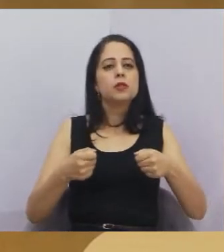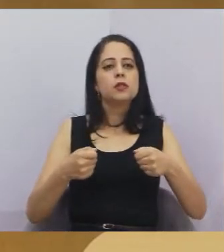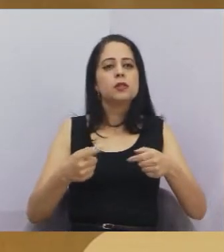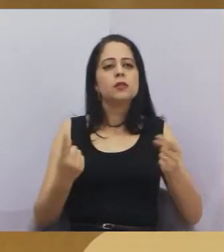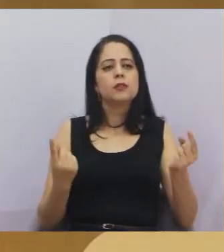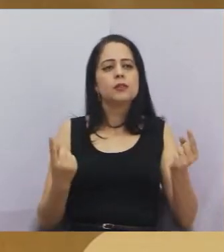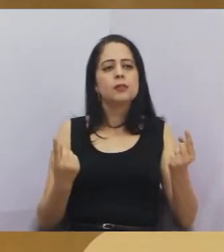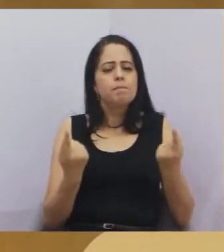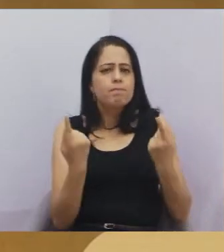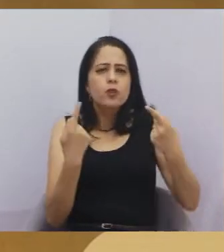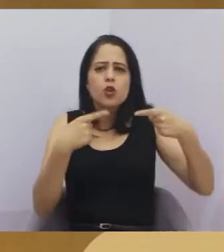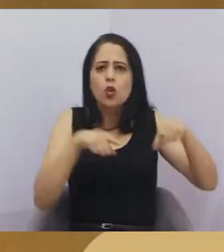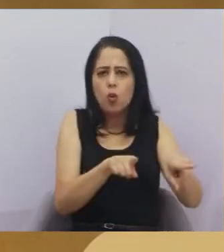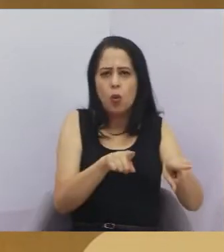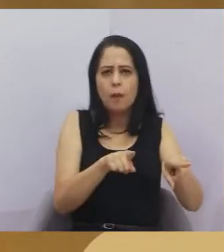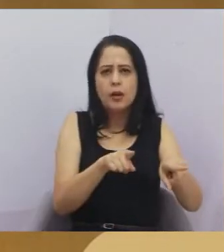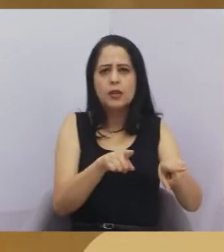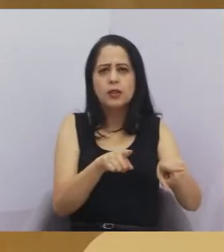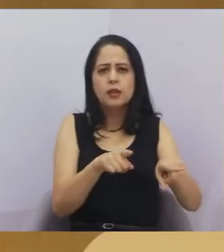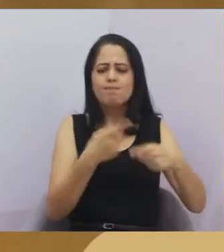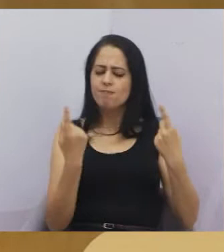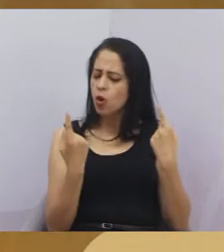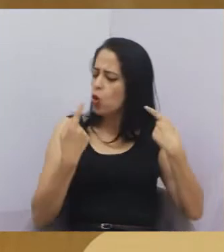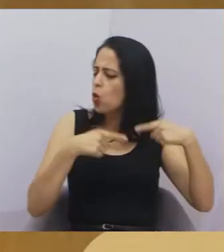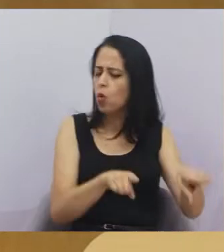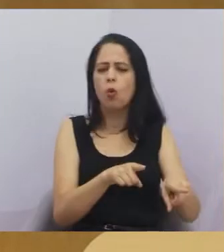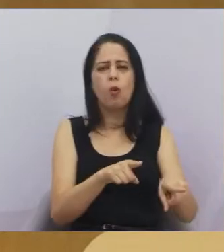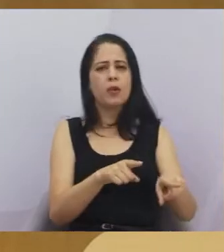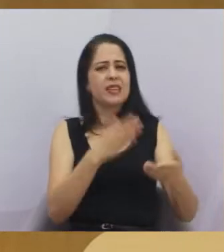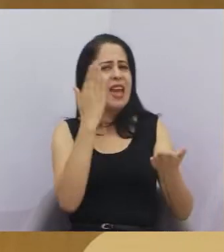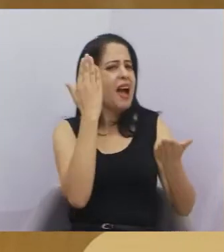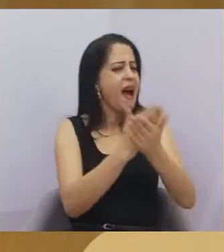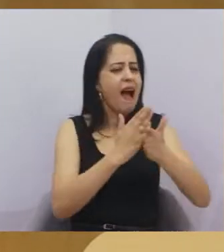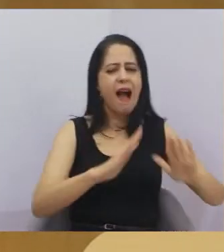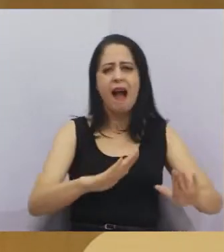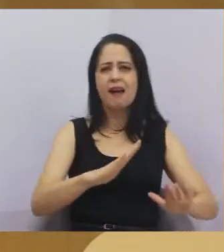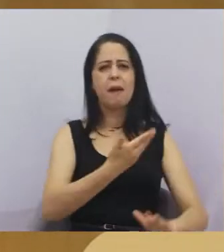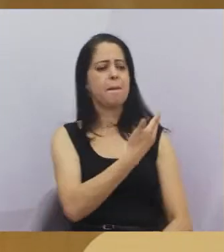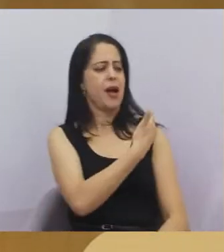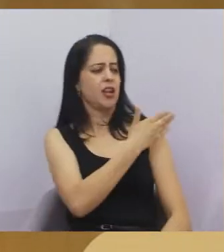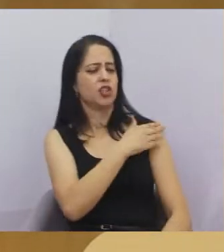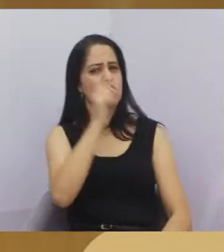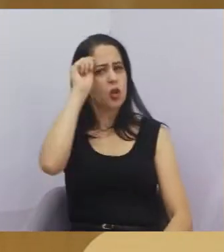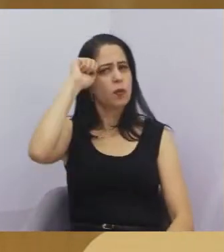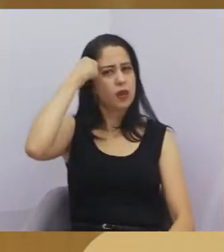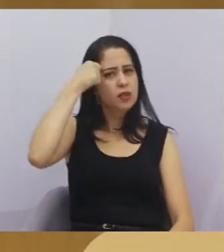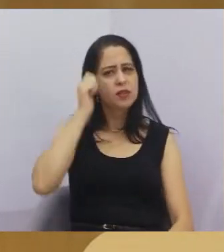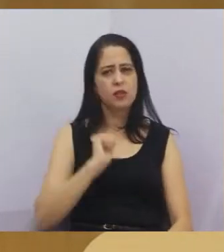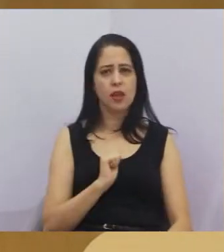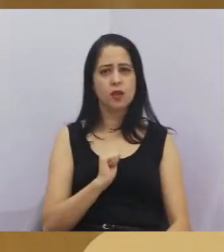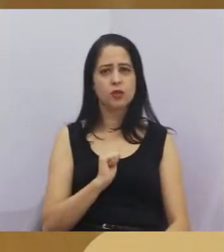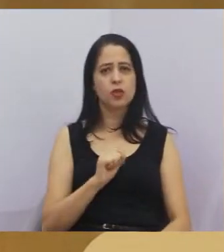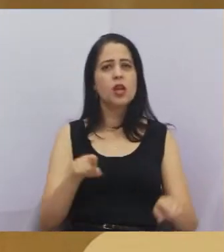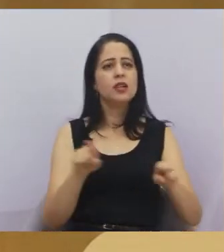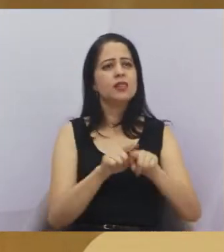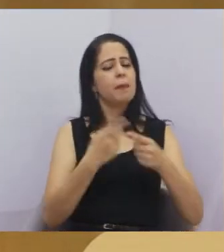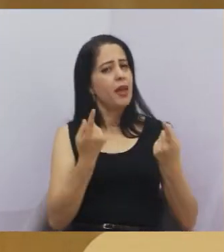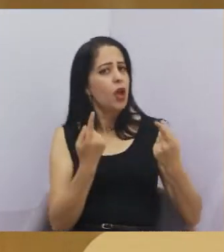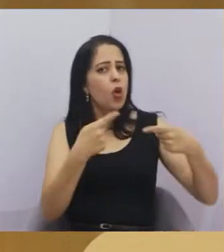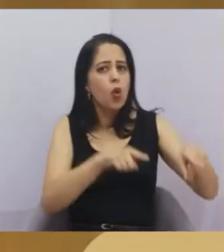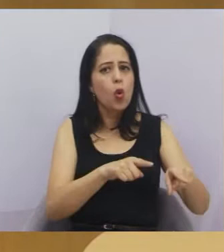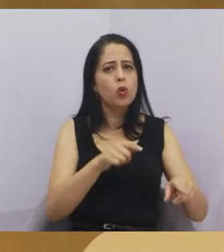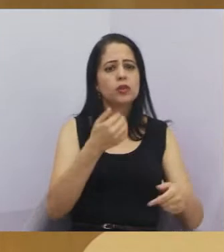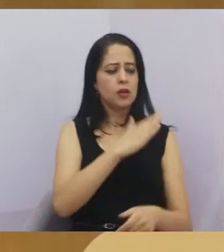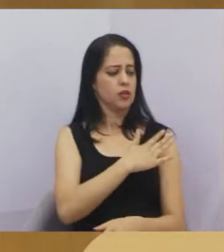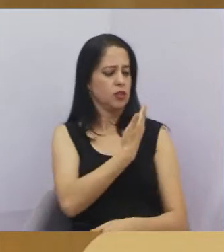combata a discriminação dos negros, combata a discriminação que há contra as mulheres. E